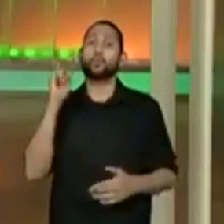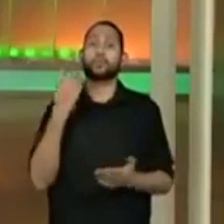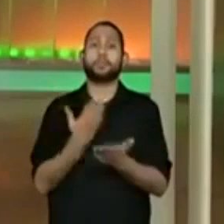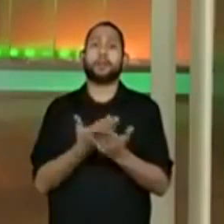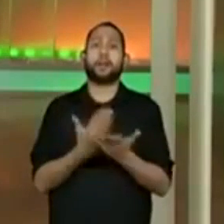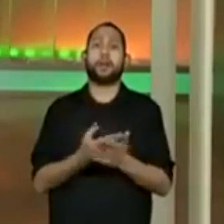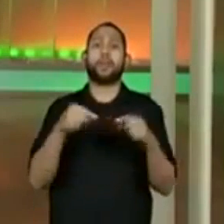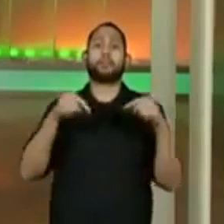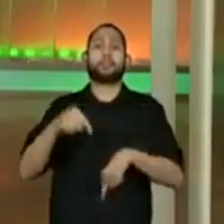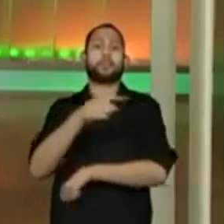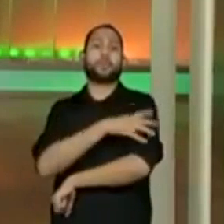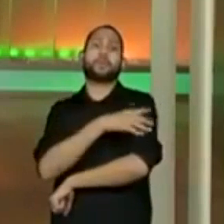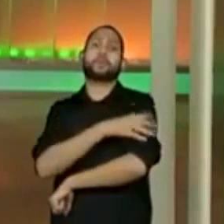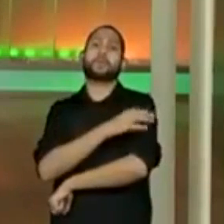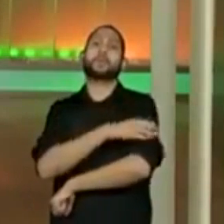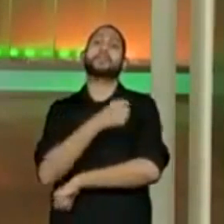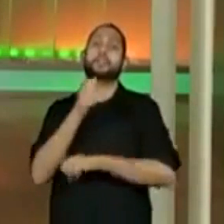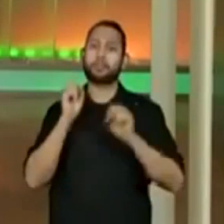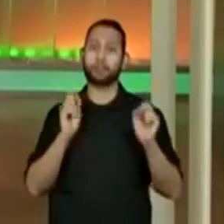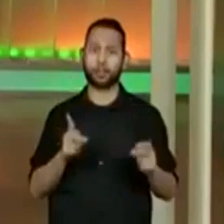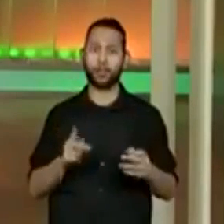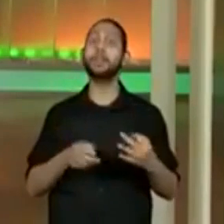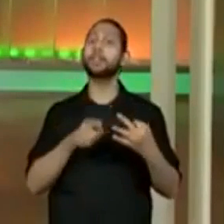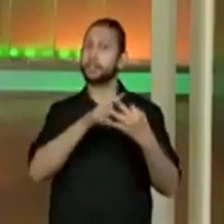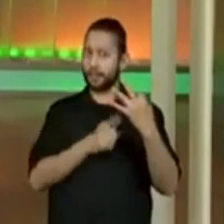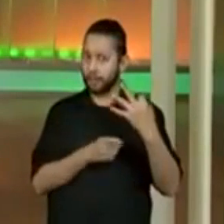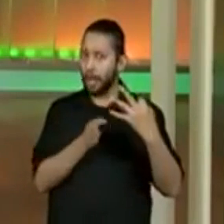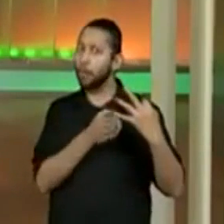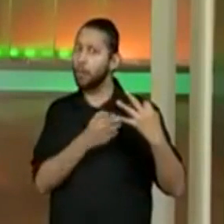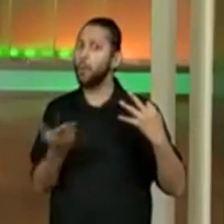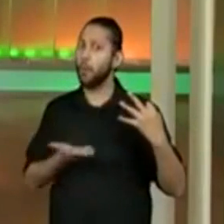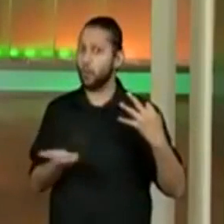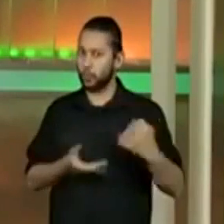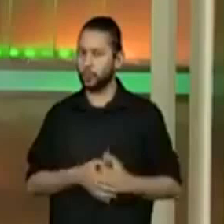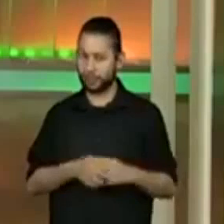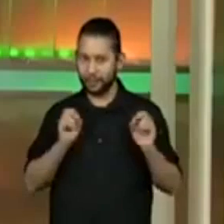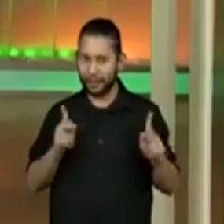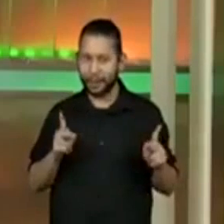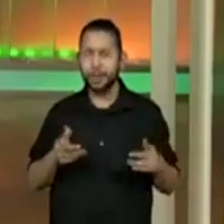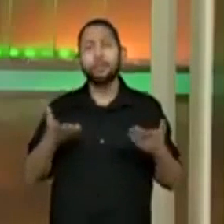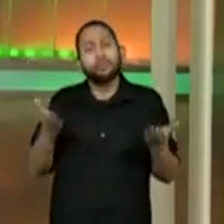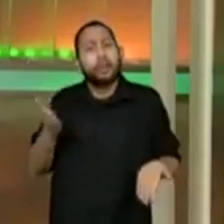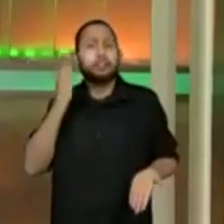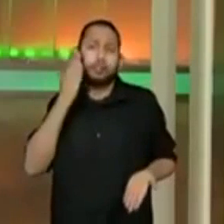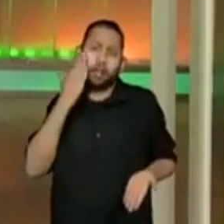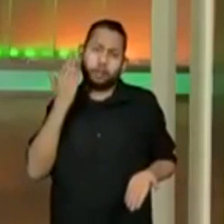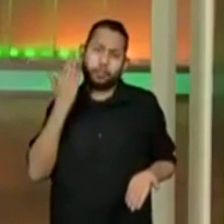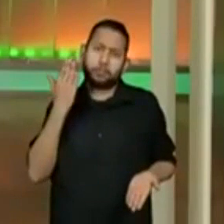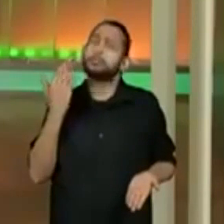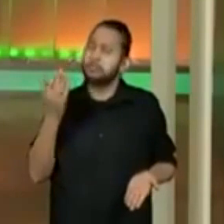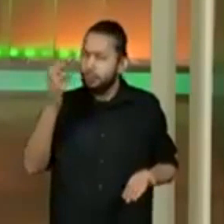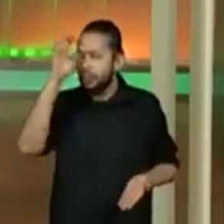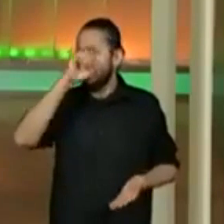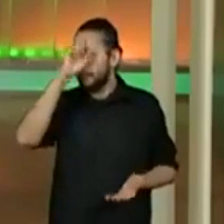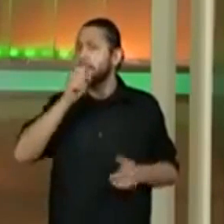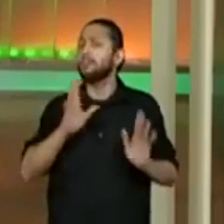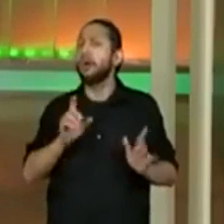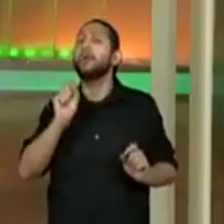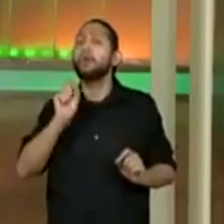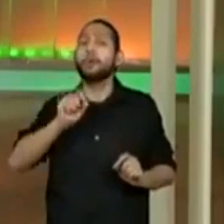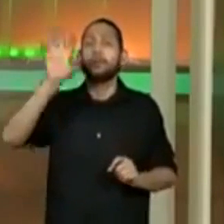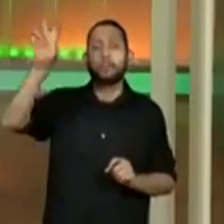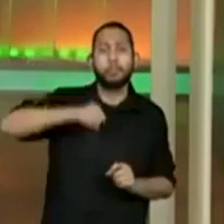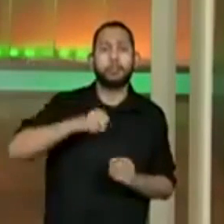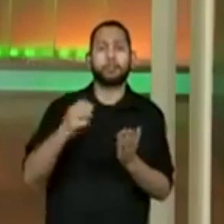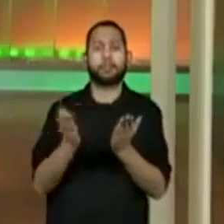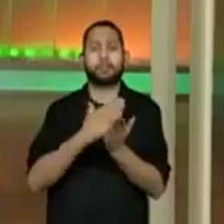dia do quarto ano. Pessoal, vão lá, vocês já sabem como é que funciona, pegando suas folhas, seus cadernos e o material para fazer os